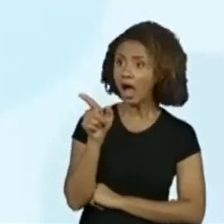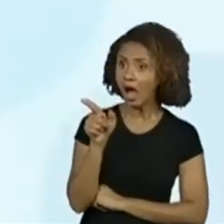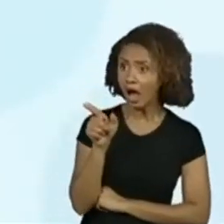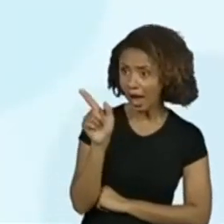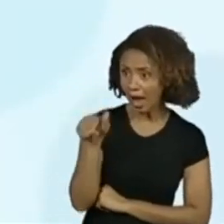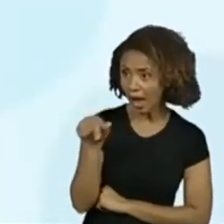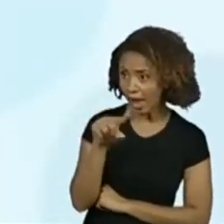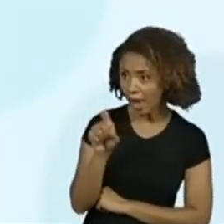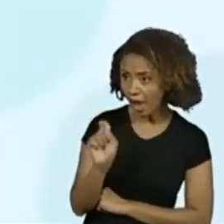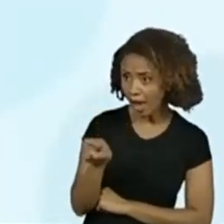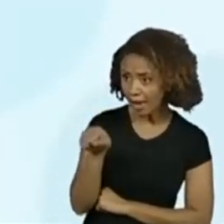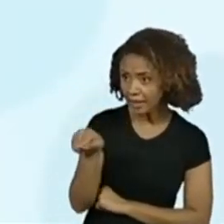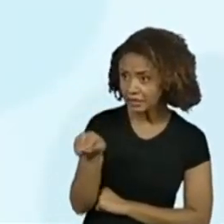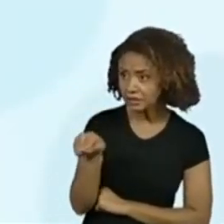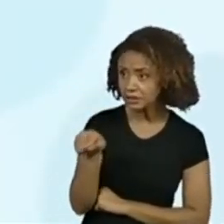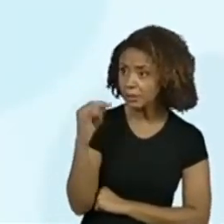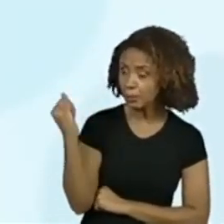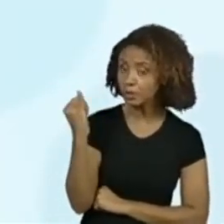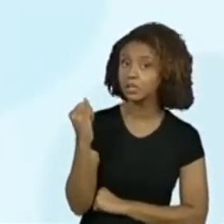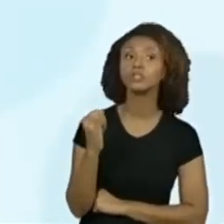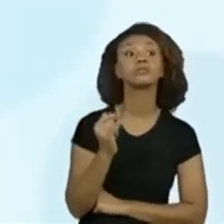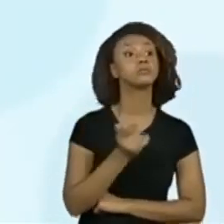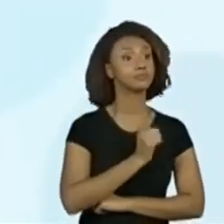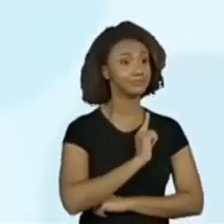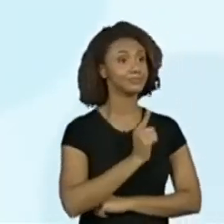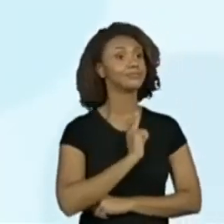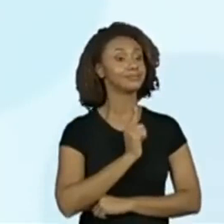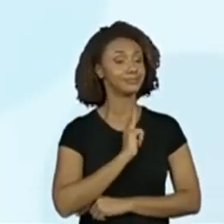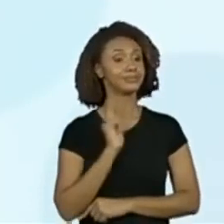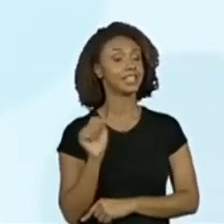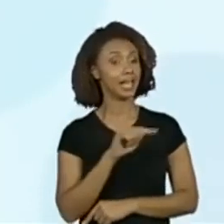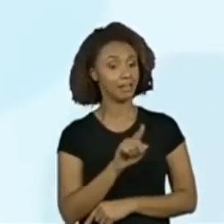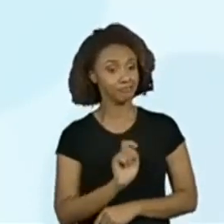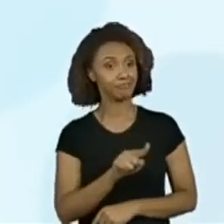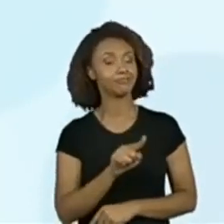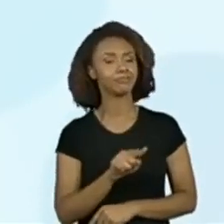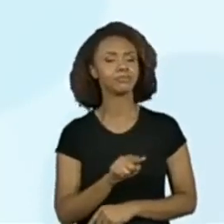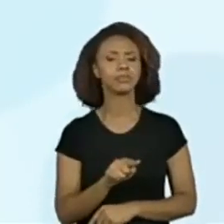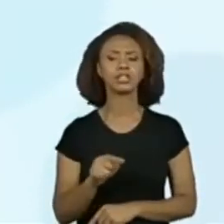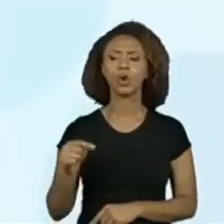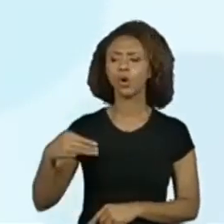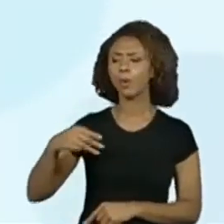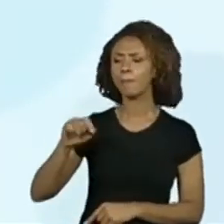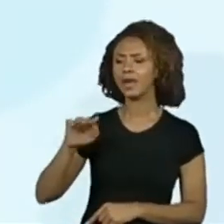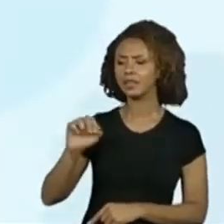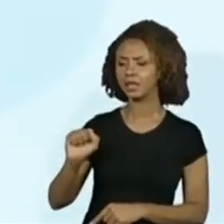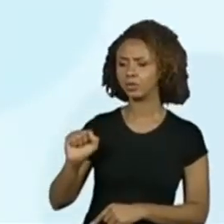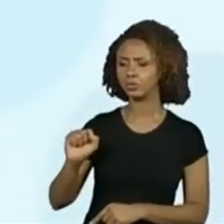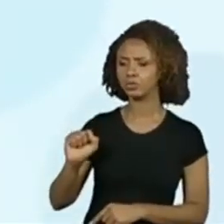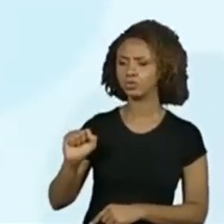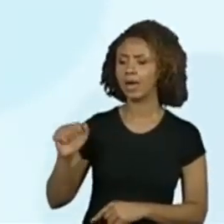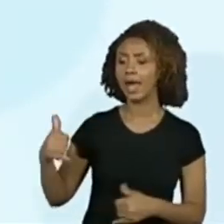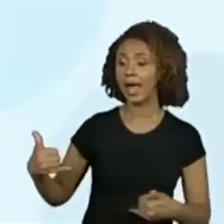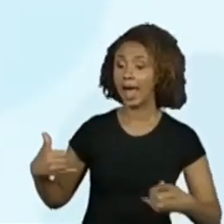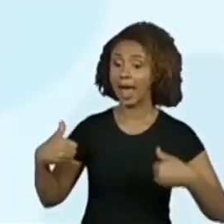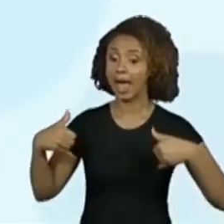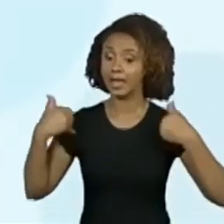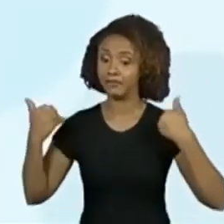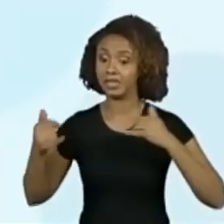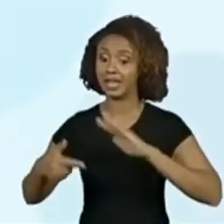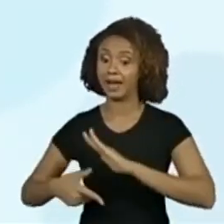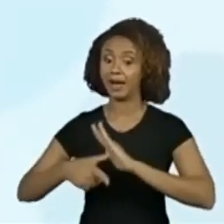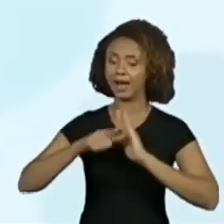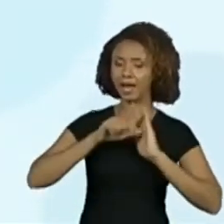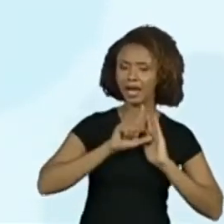problema isso é uma das quantos carrinhos Mateus tinha antes de seu aniversário Nossa essa